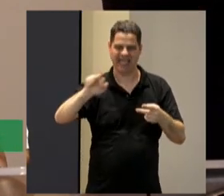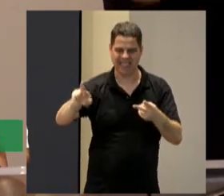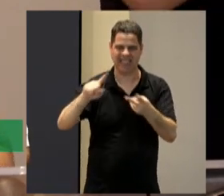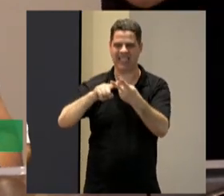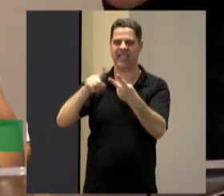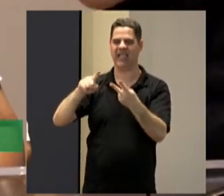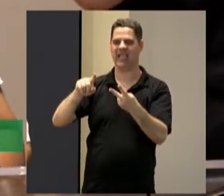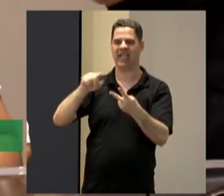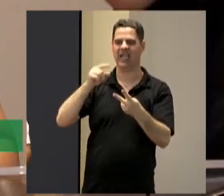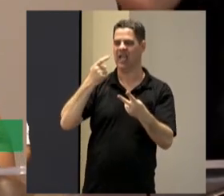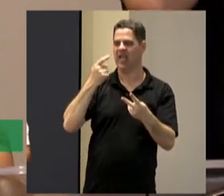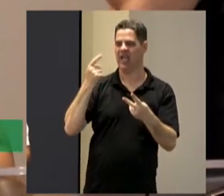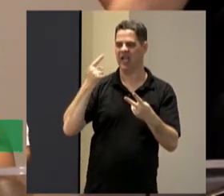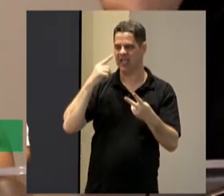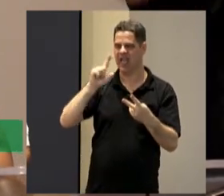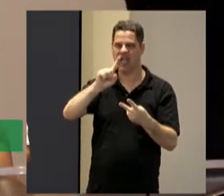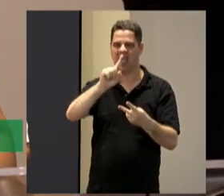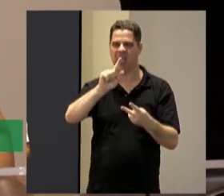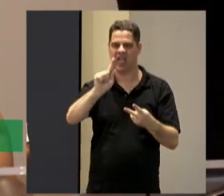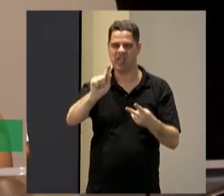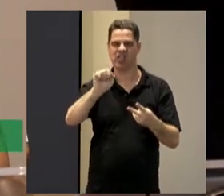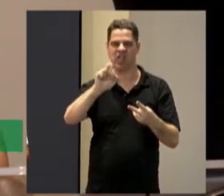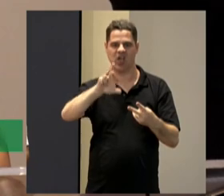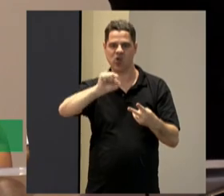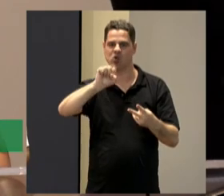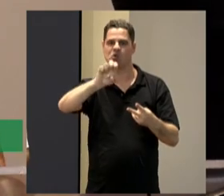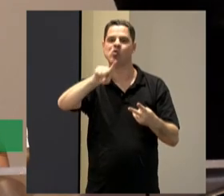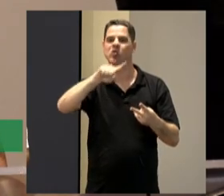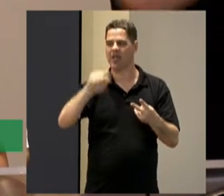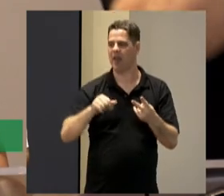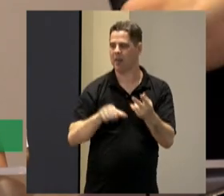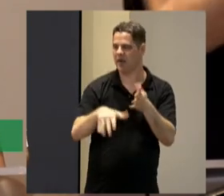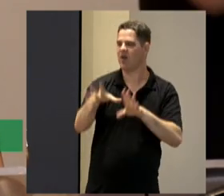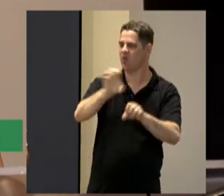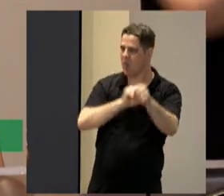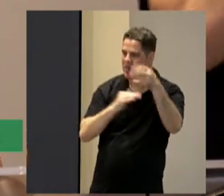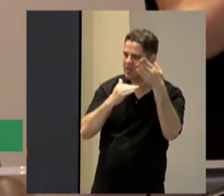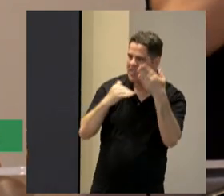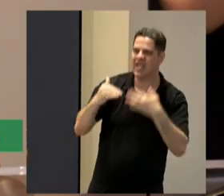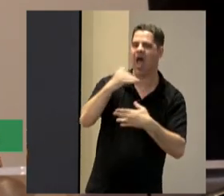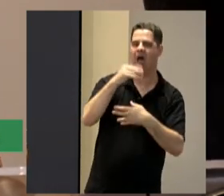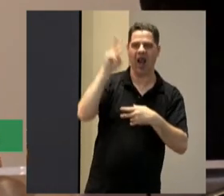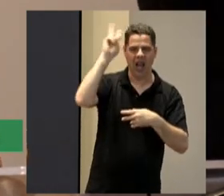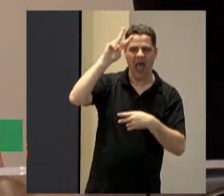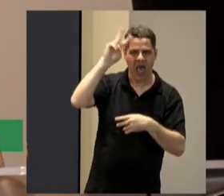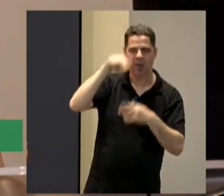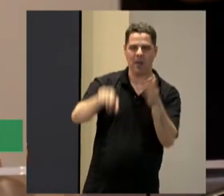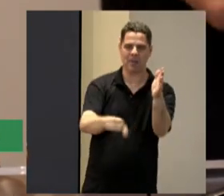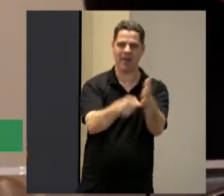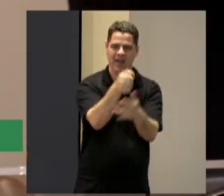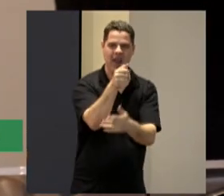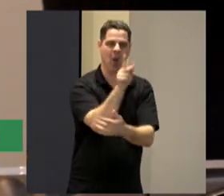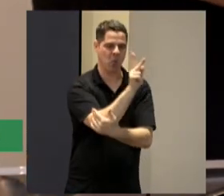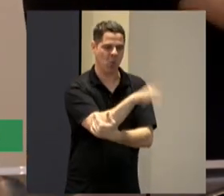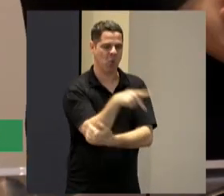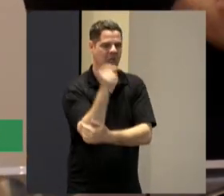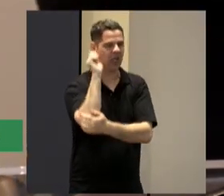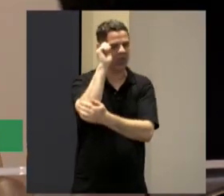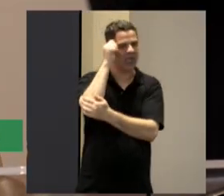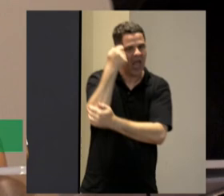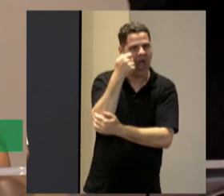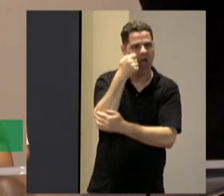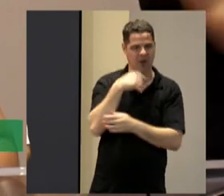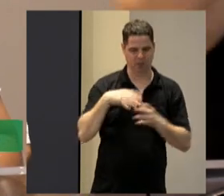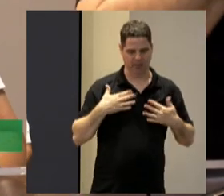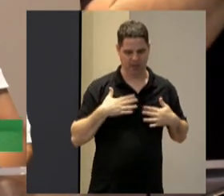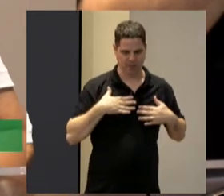Eu te vi nas primeiras formações. Eu lembro de ti nas primeiras formações. Eu lembro das primeiras professoras negras